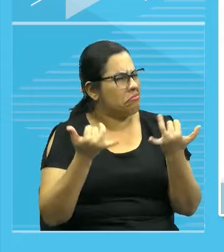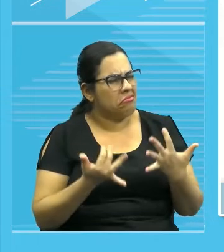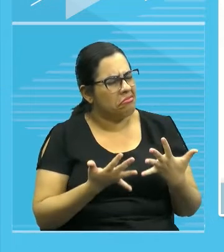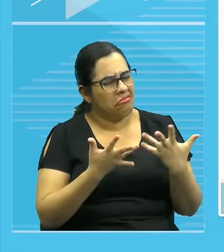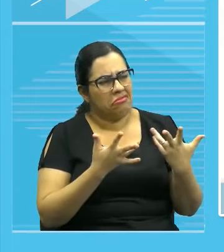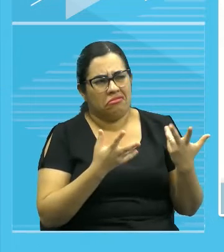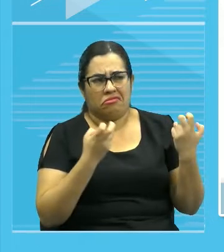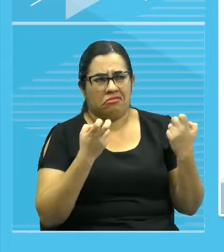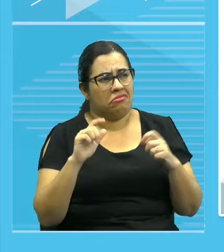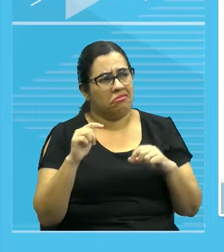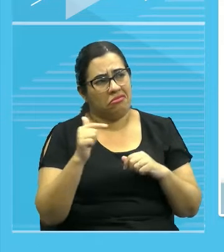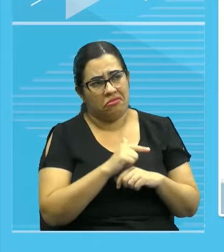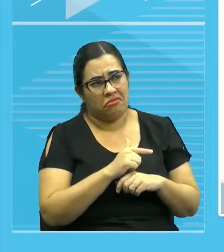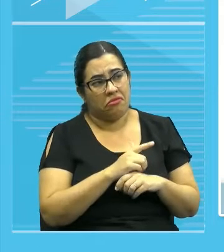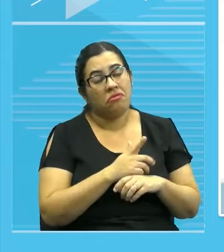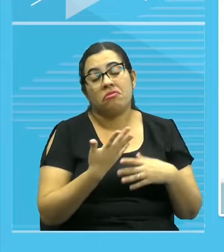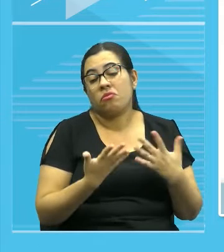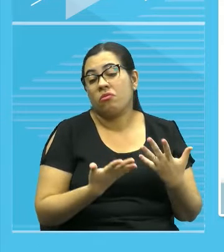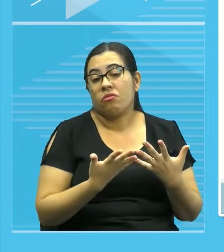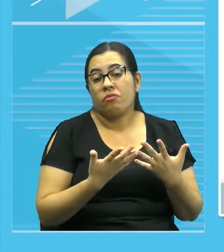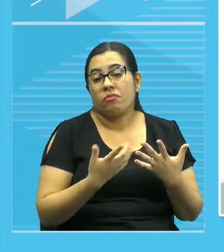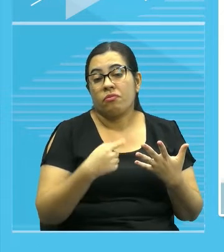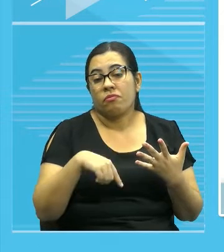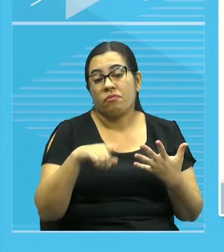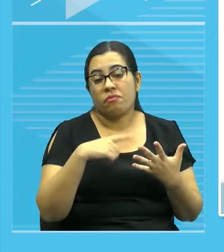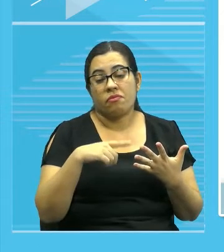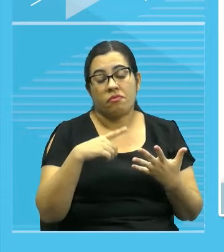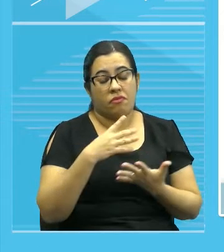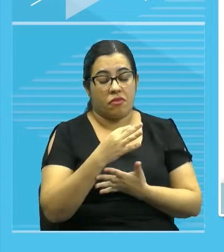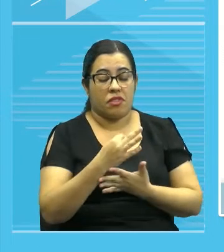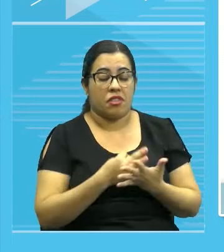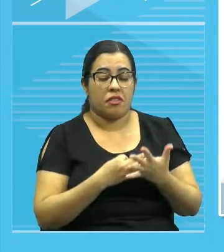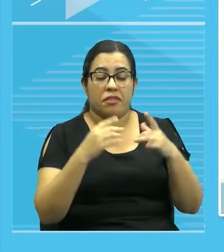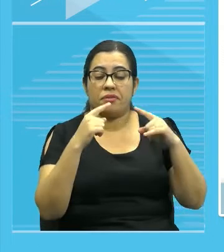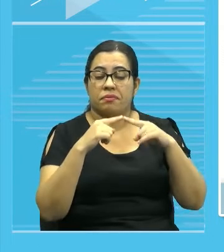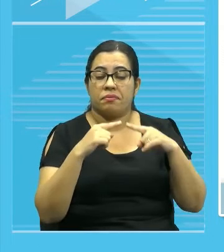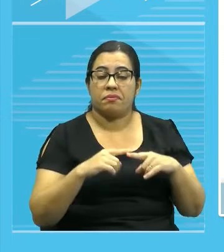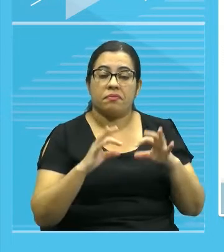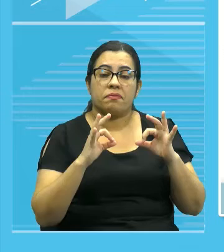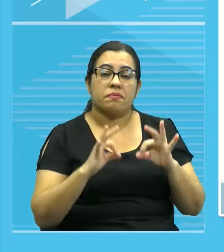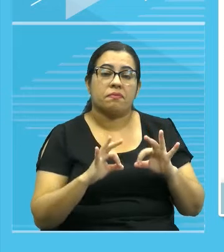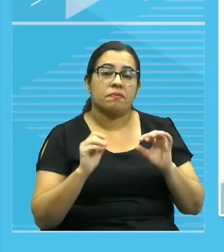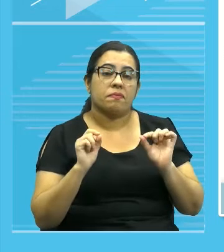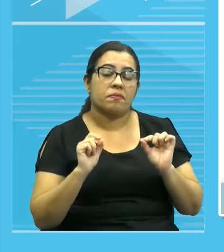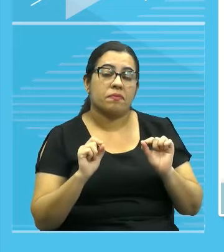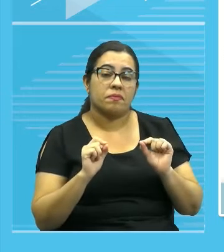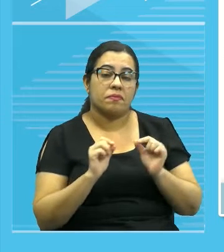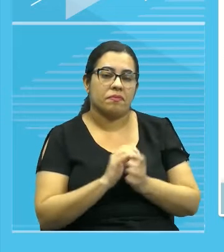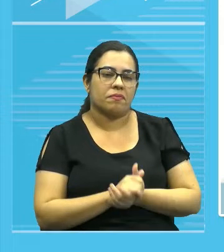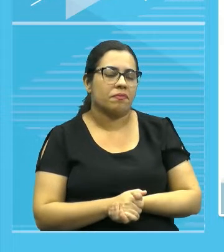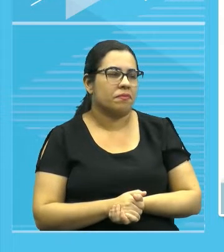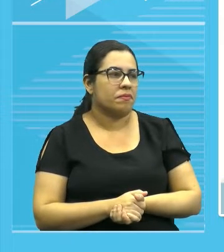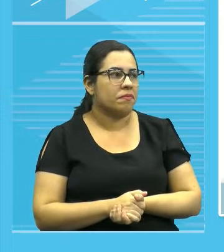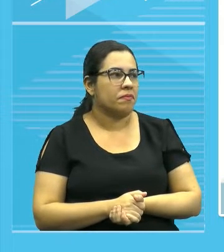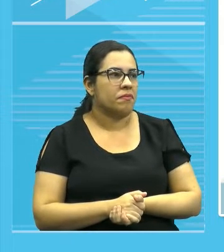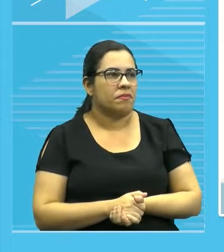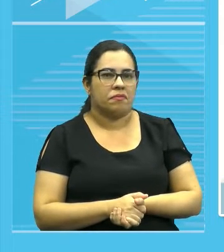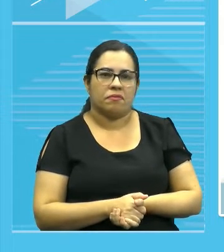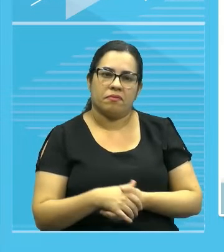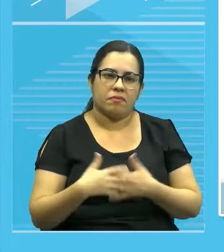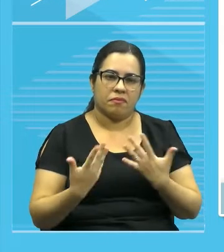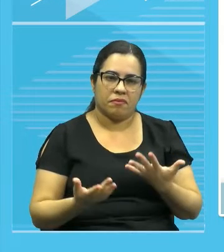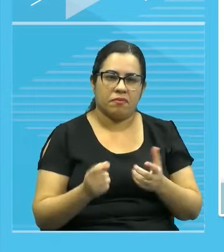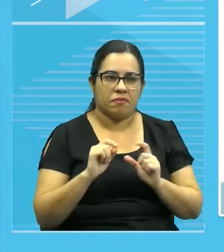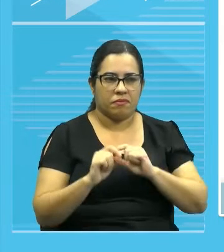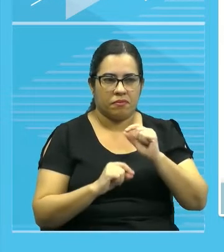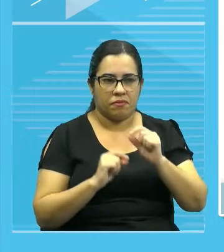sobre o texto é correto afirmar que é correto afirmar que bom esse tipo de